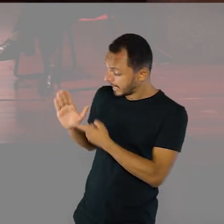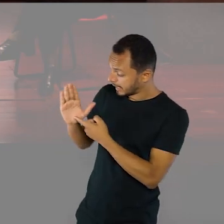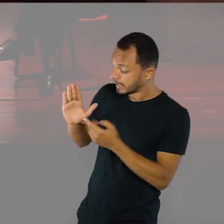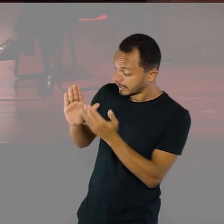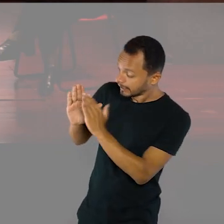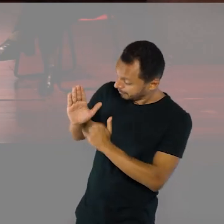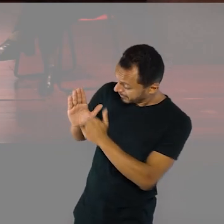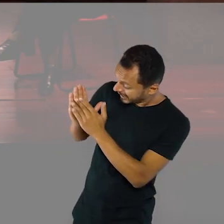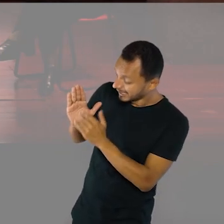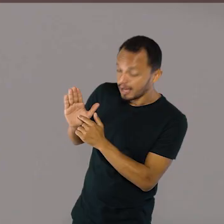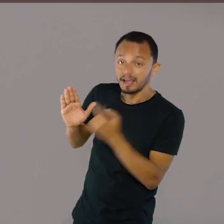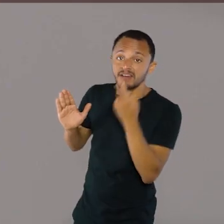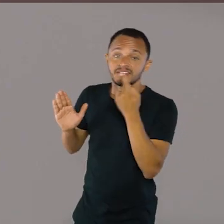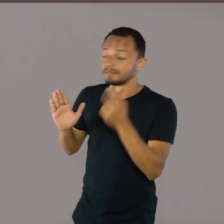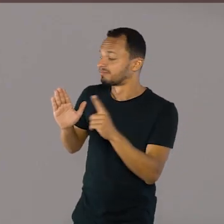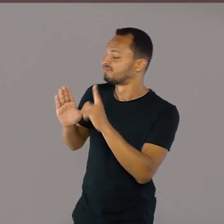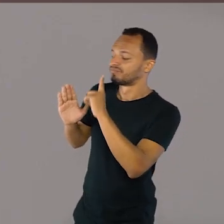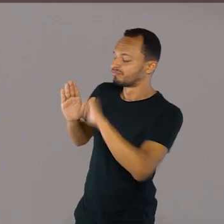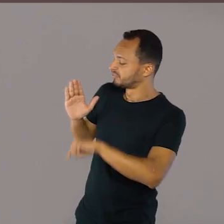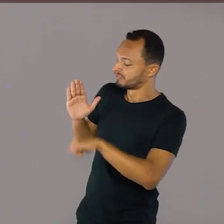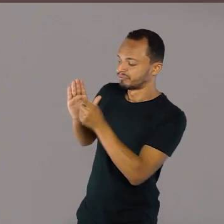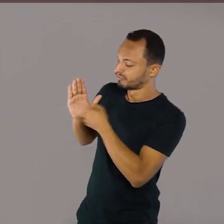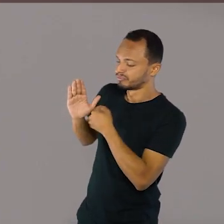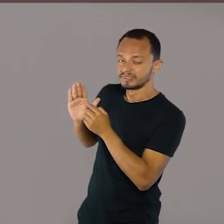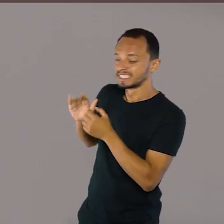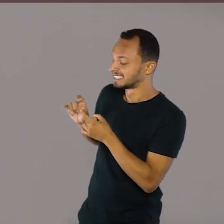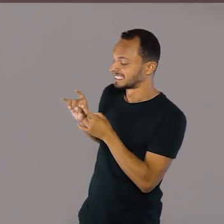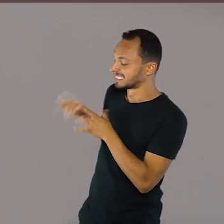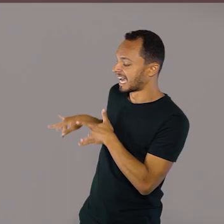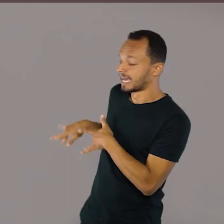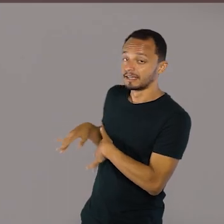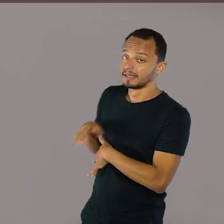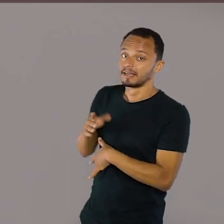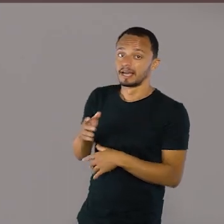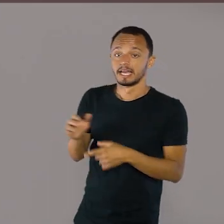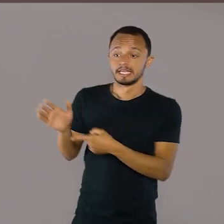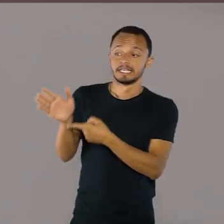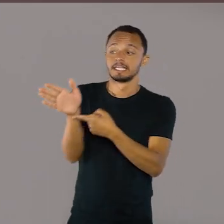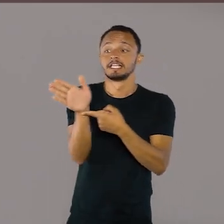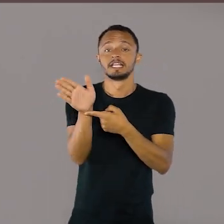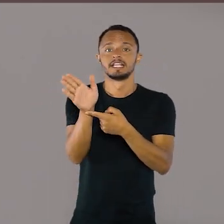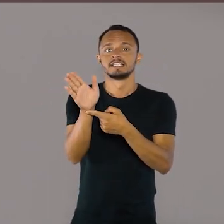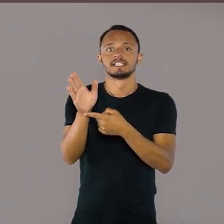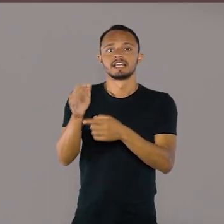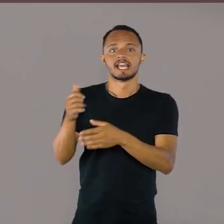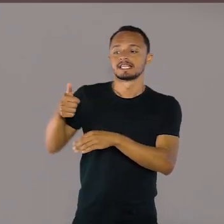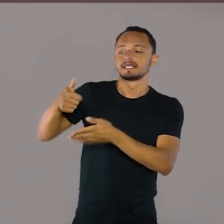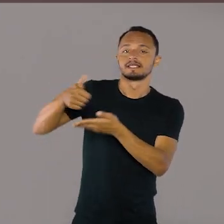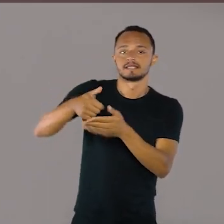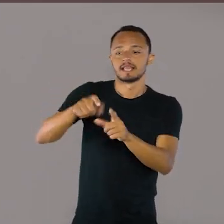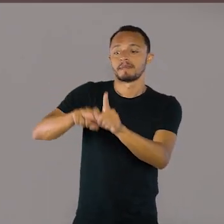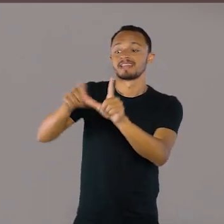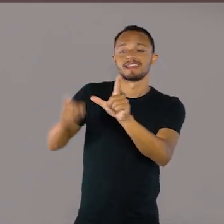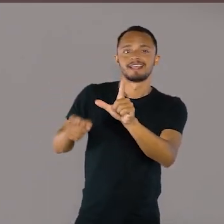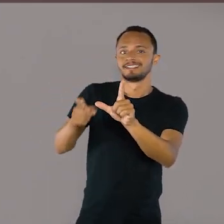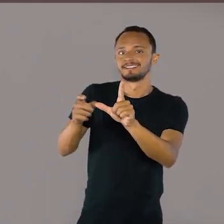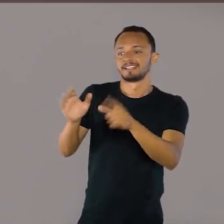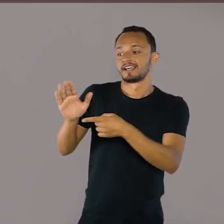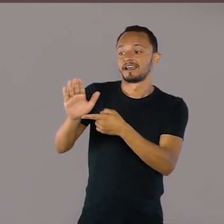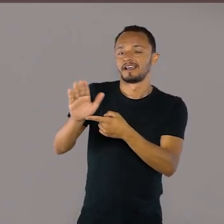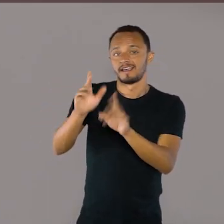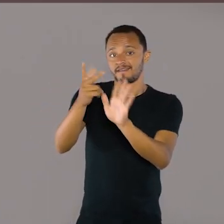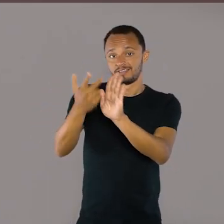no panteão da independência. Então, se eu fosse, né, nomear dentro desse sequestro da figura do Pedro Américo e